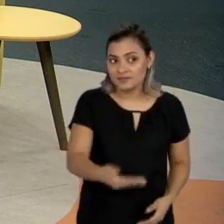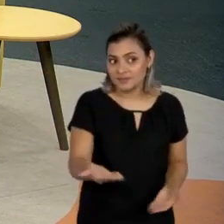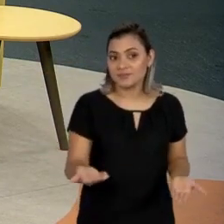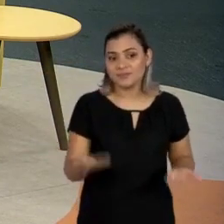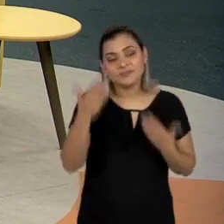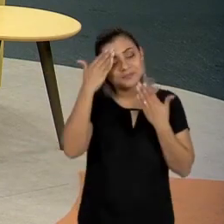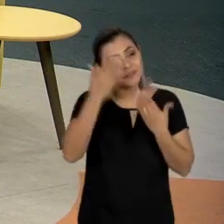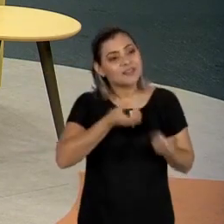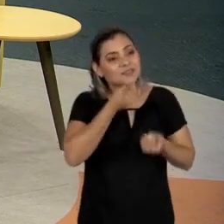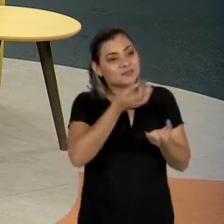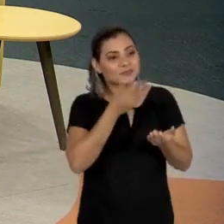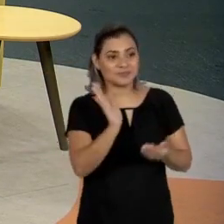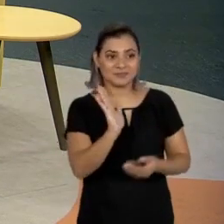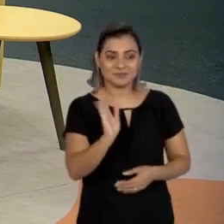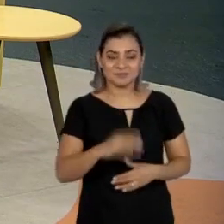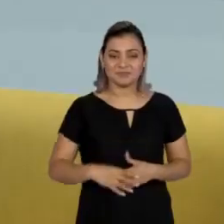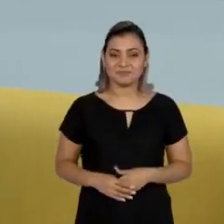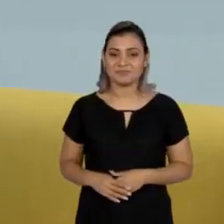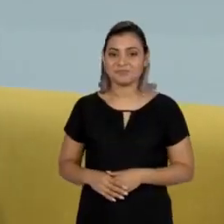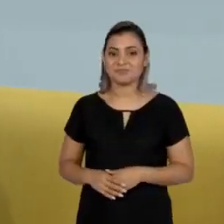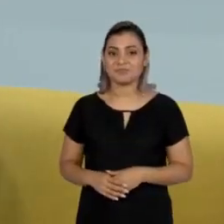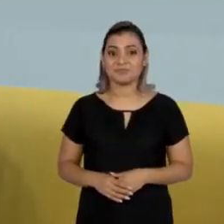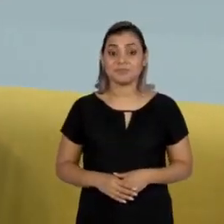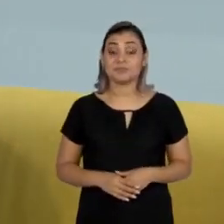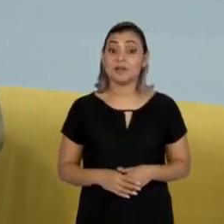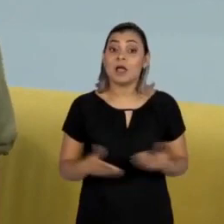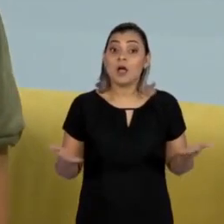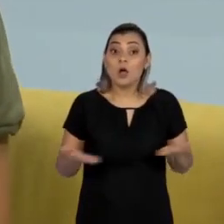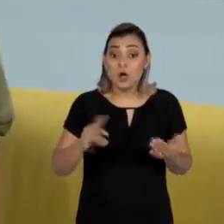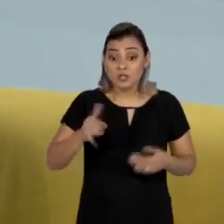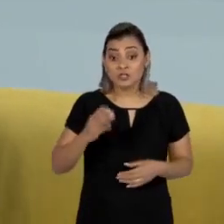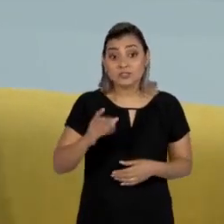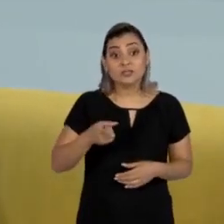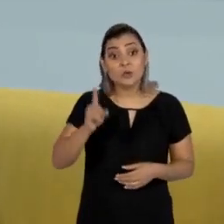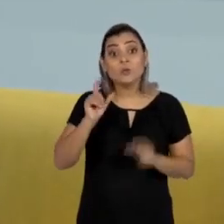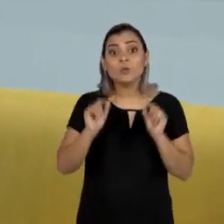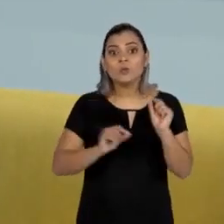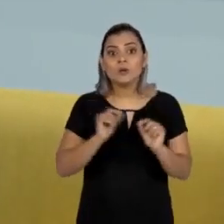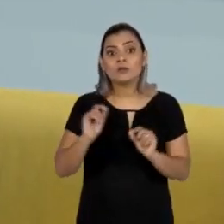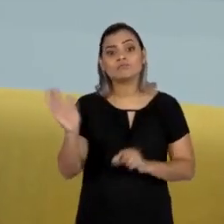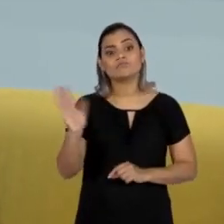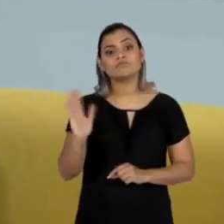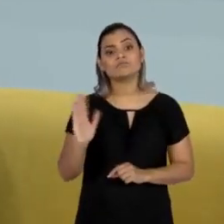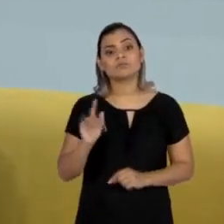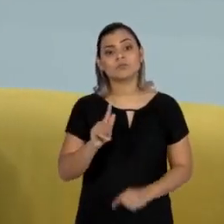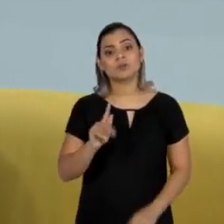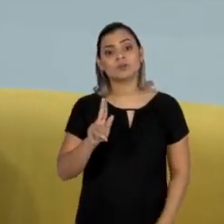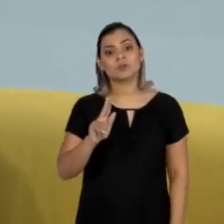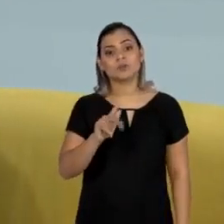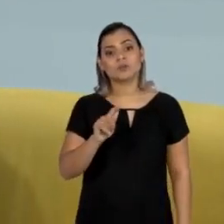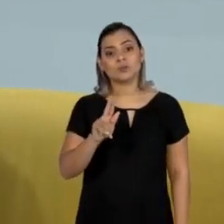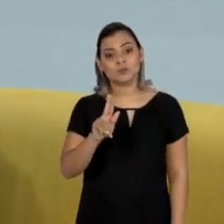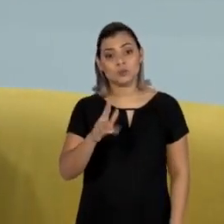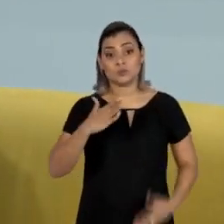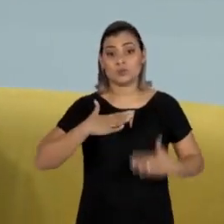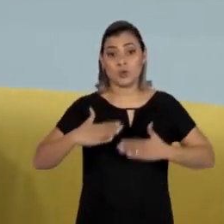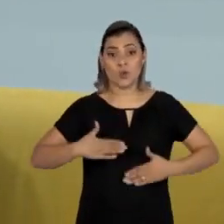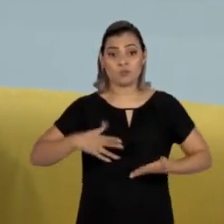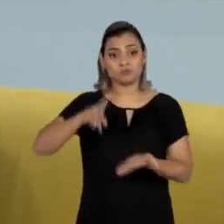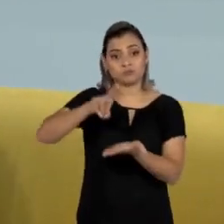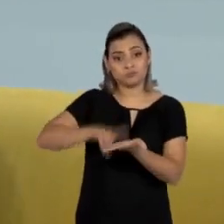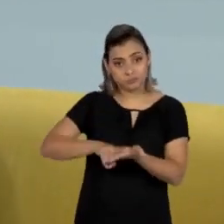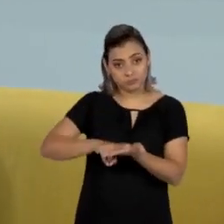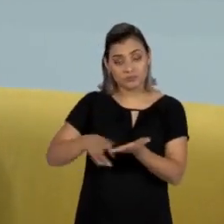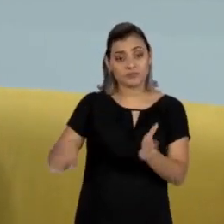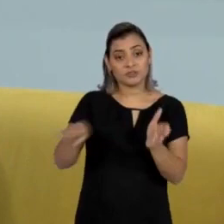agradeço. Obrigada e até a próxima. Valeu. Bom, e daqui a pouco, aqui no JC1, a despedida de Gugu Liberato. O corpo do apresentador